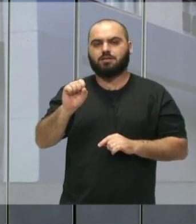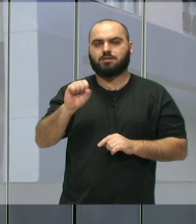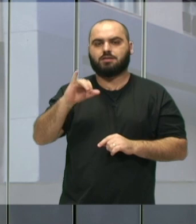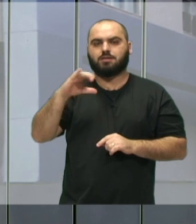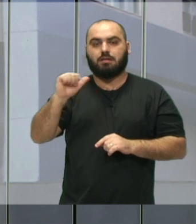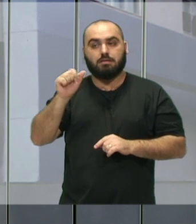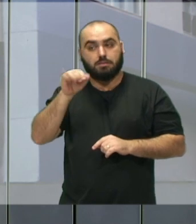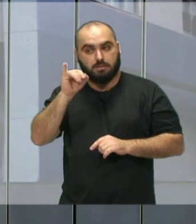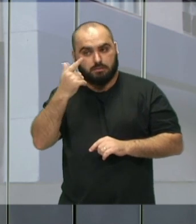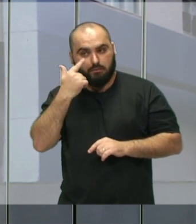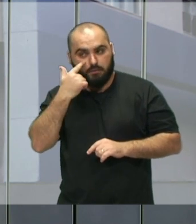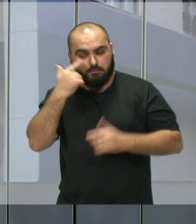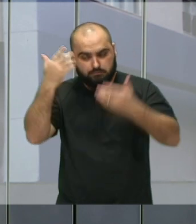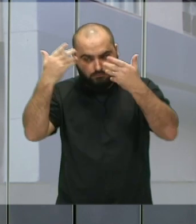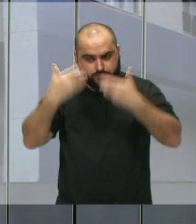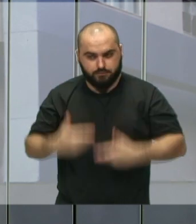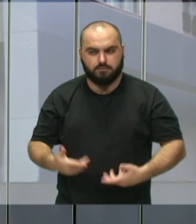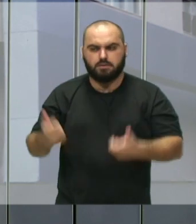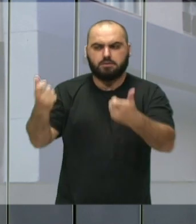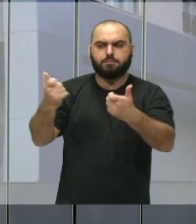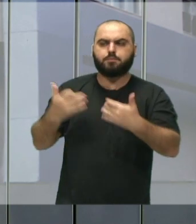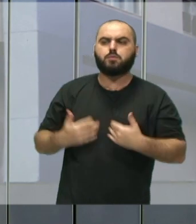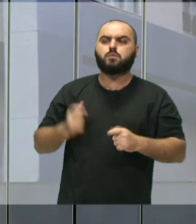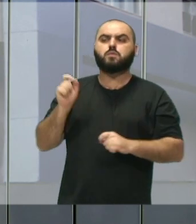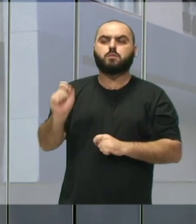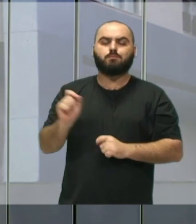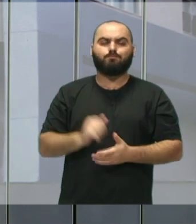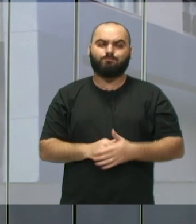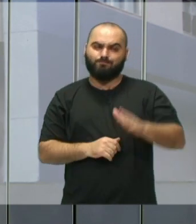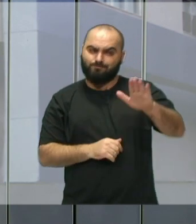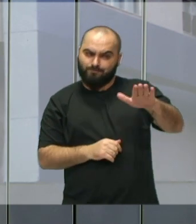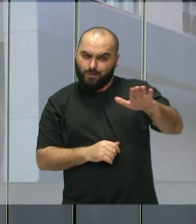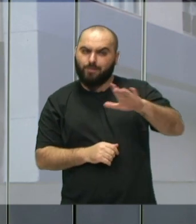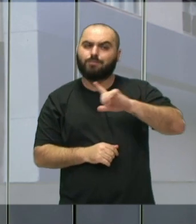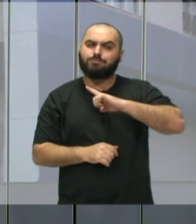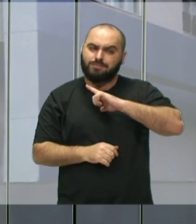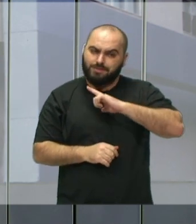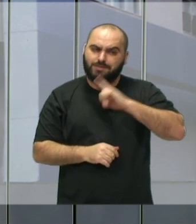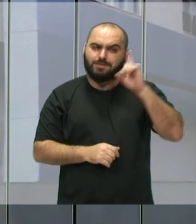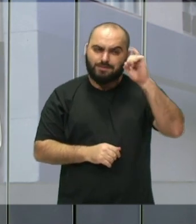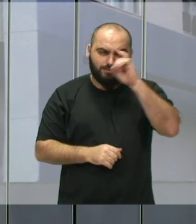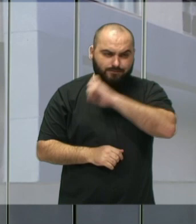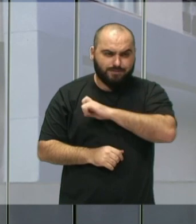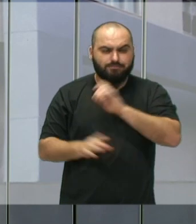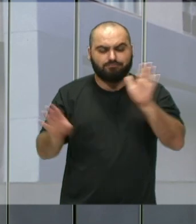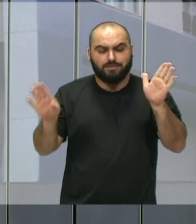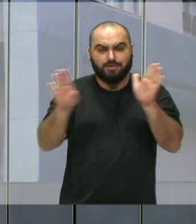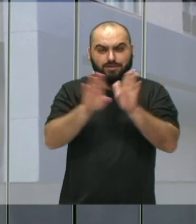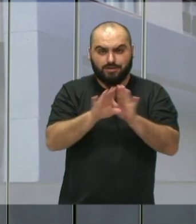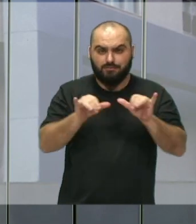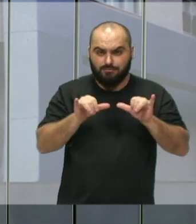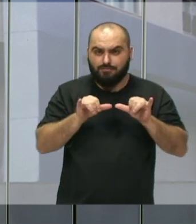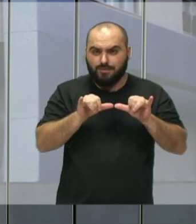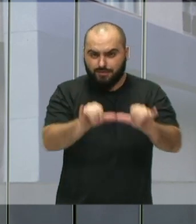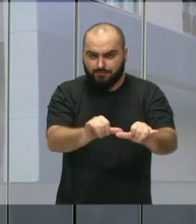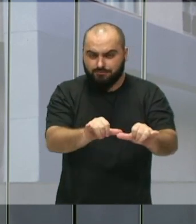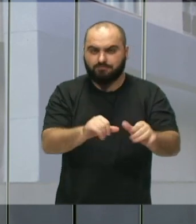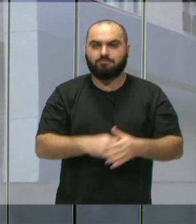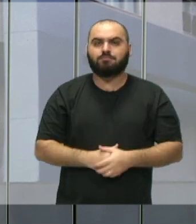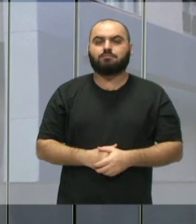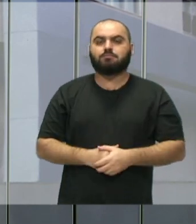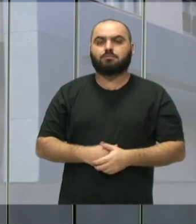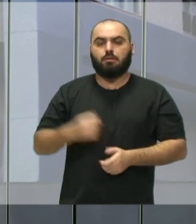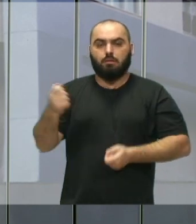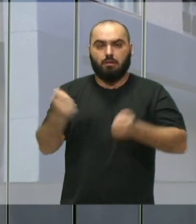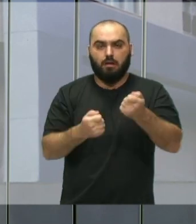aí nos assistindo, ela colocava para mim, Osmar, eu tenho uma dificuldade muito grande. Eu chego no supermercado e quando eu vou descer